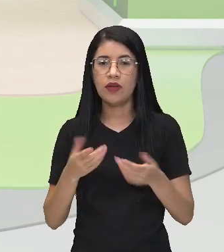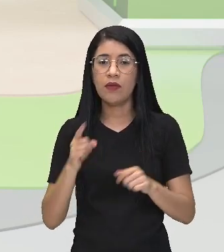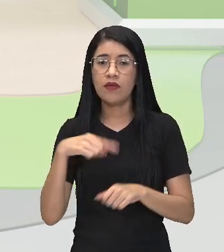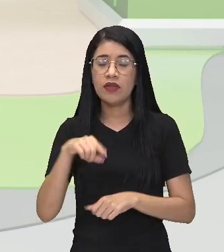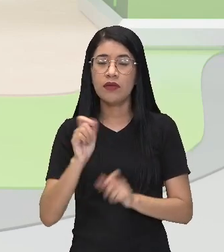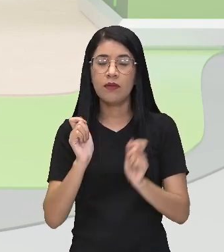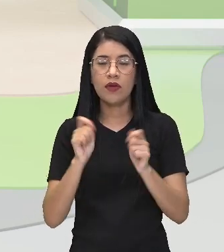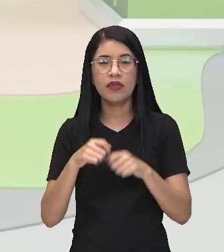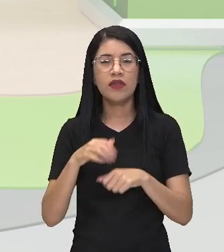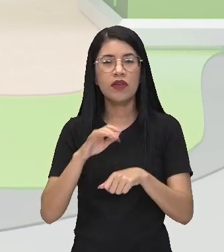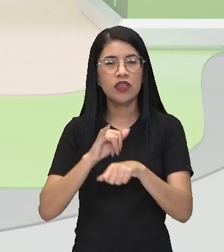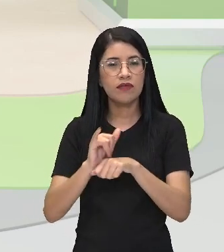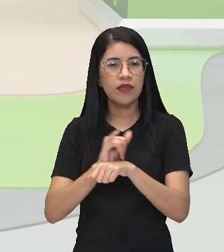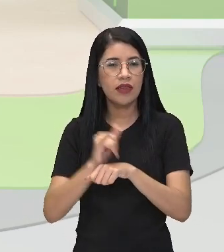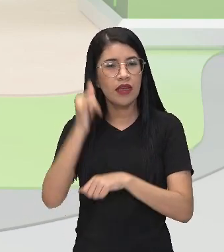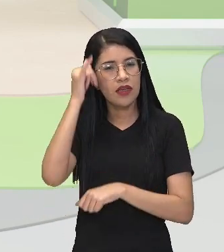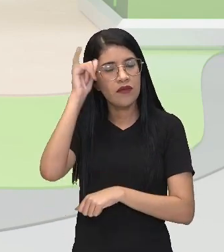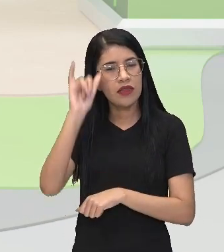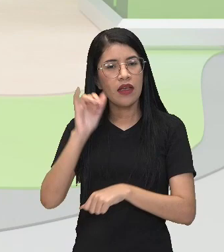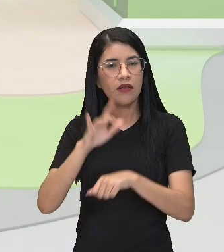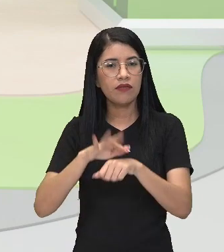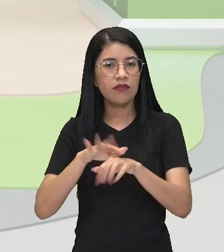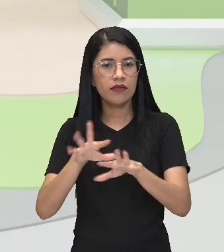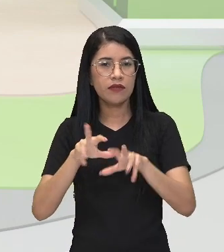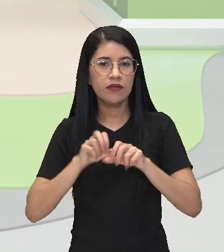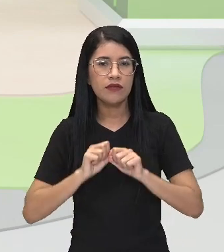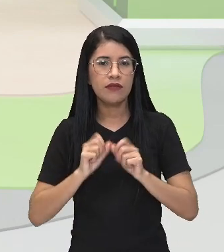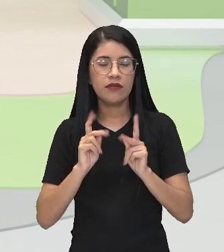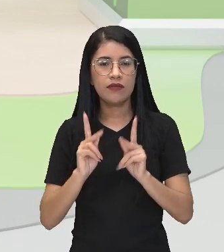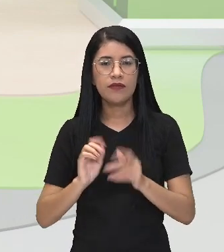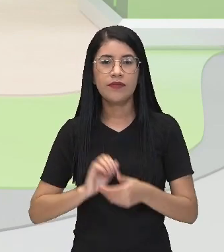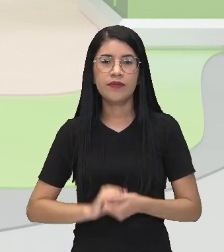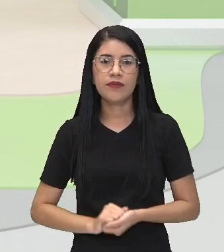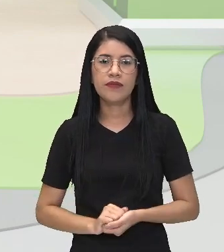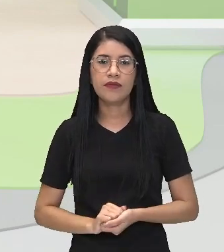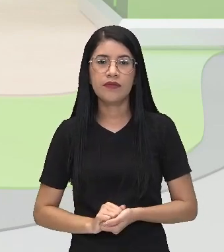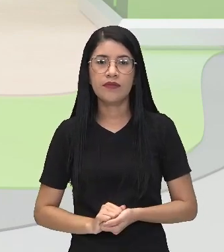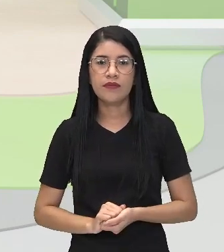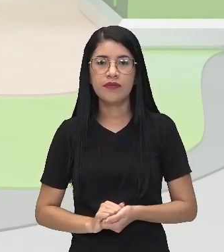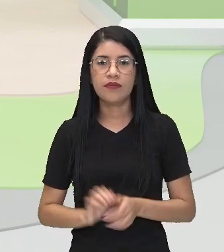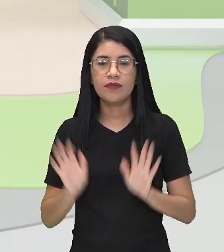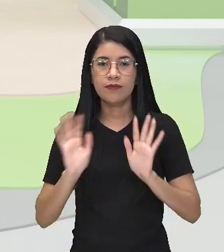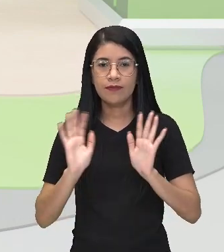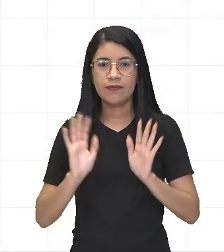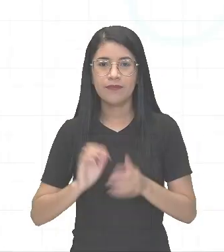medidas de prevenção de doenças. Tá bom? Tchau!